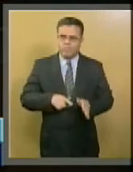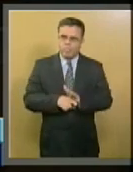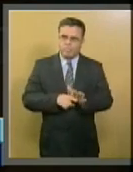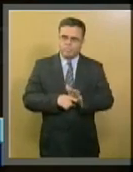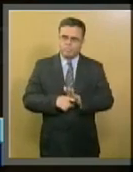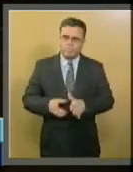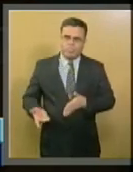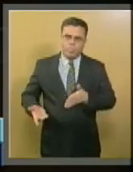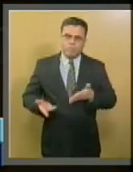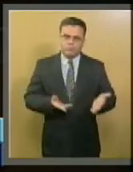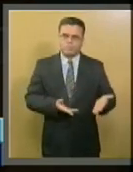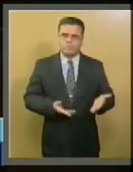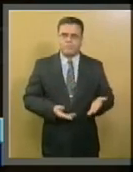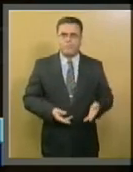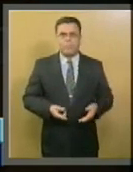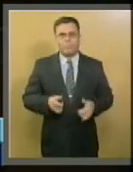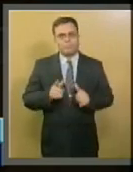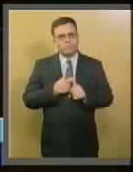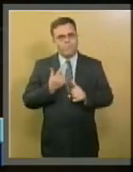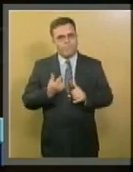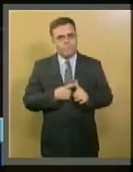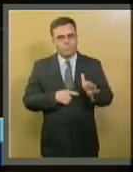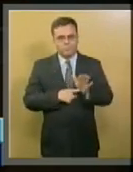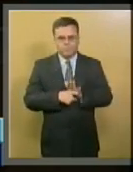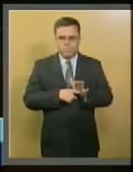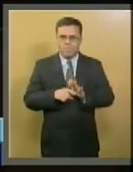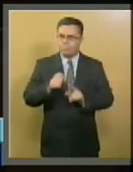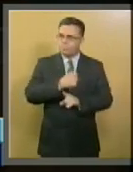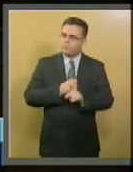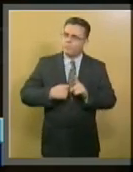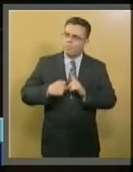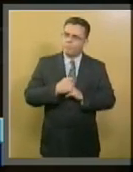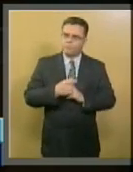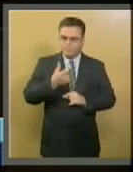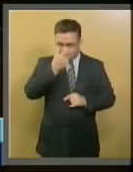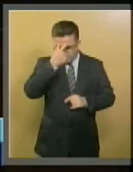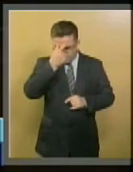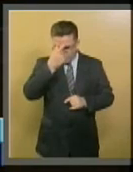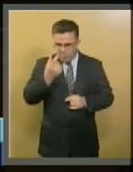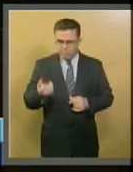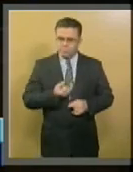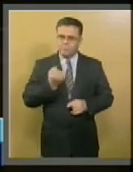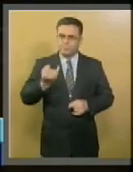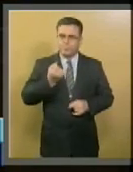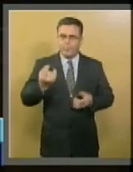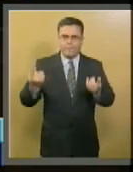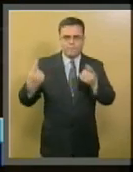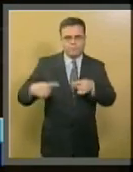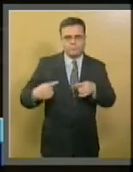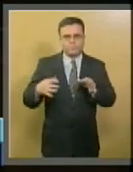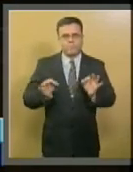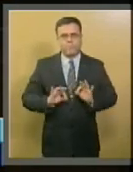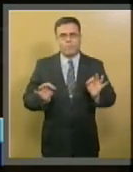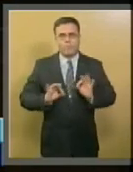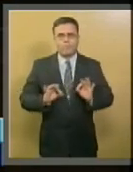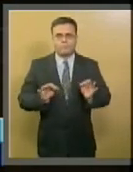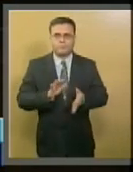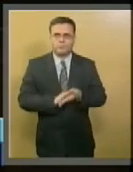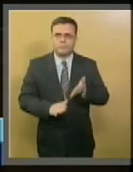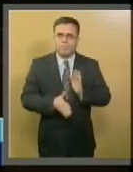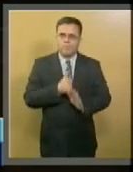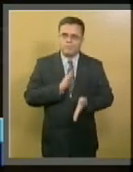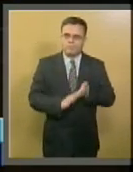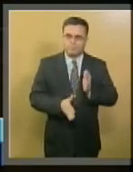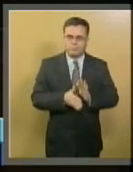Primeiro é feita a avaliação social. Isso é muito importante porque nós não estamos aqui para competir com as clínicas veterinárias